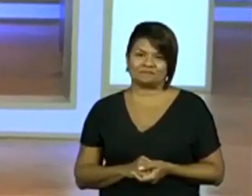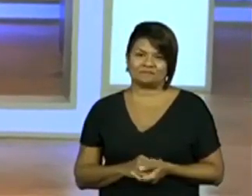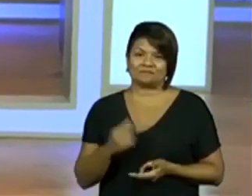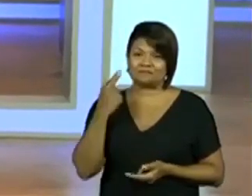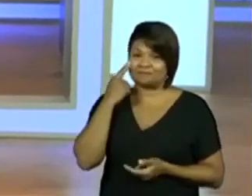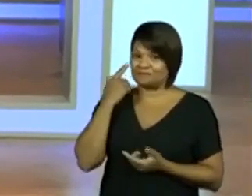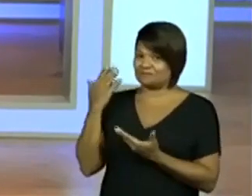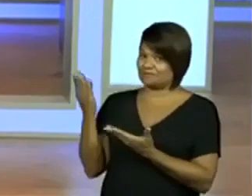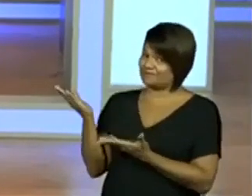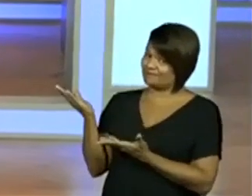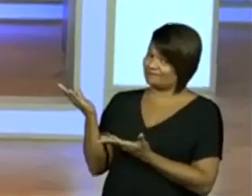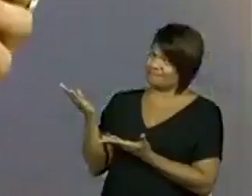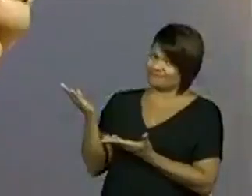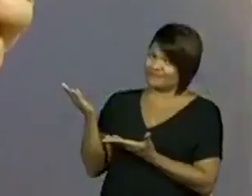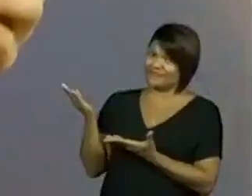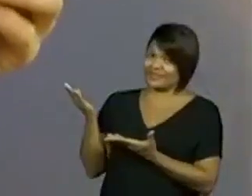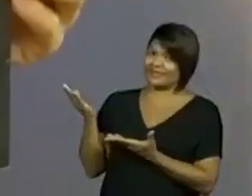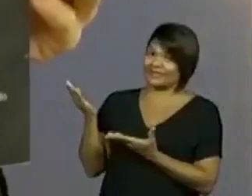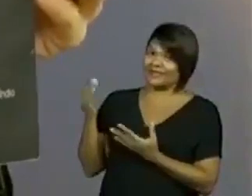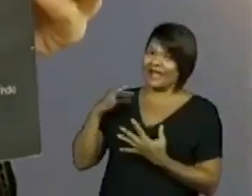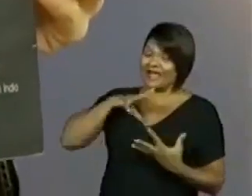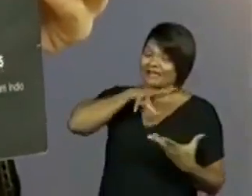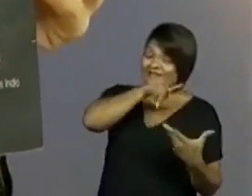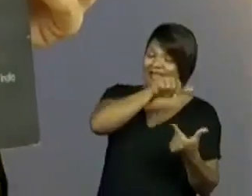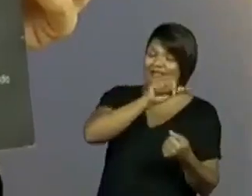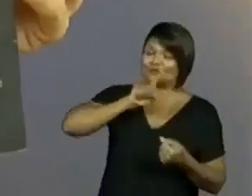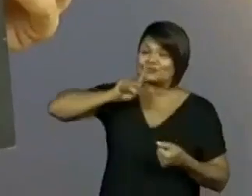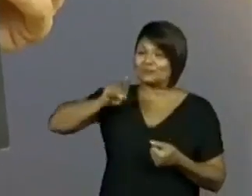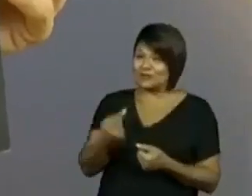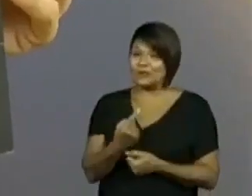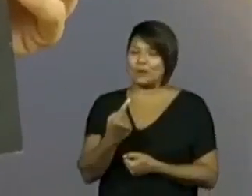A Terra dos Mil Povos.